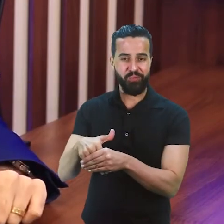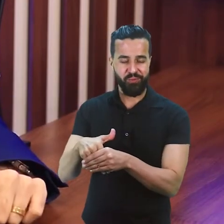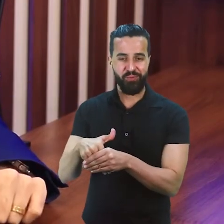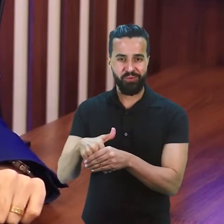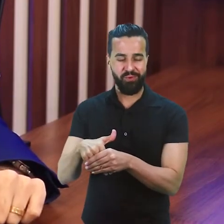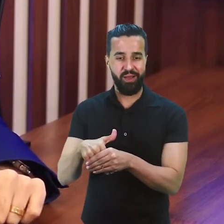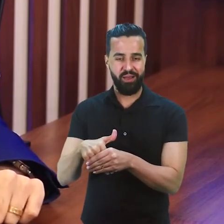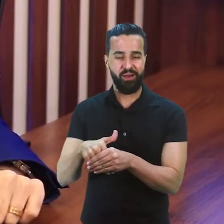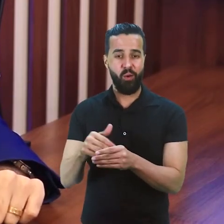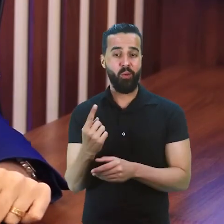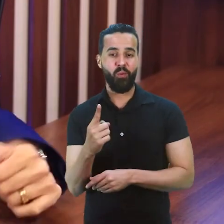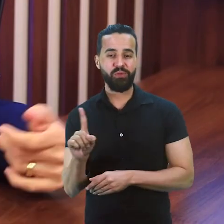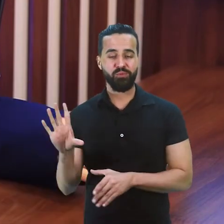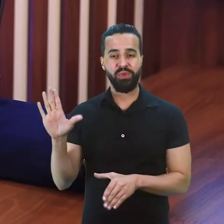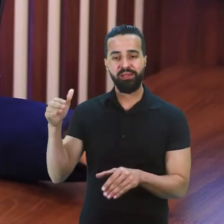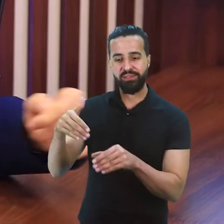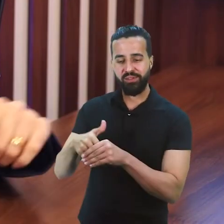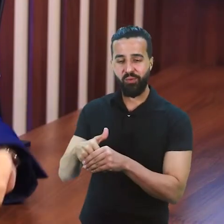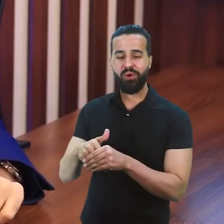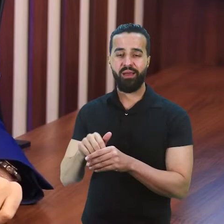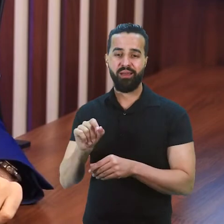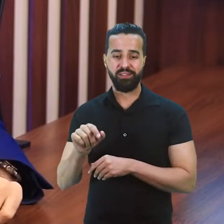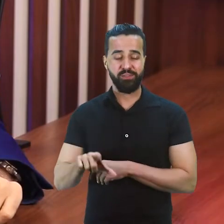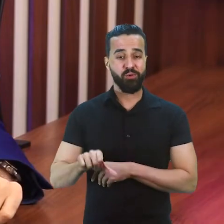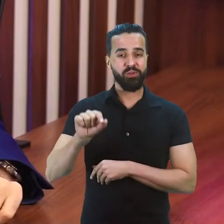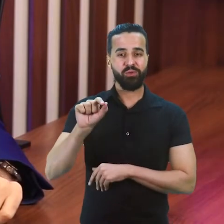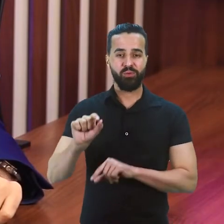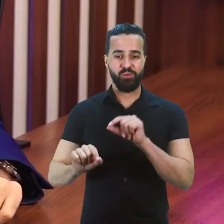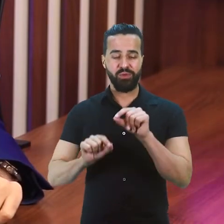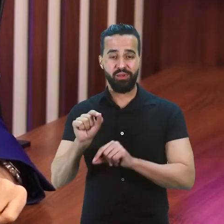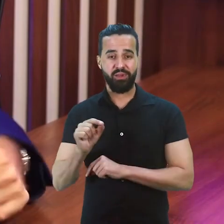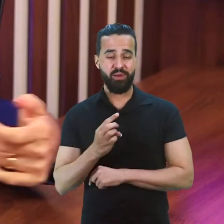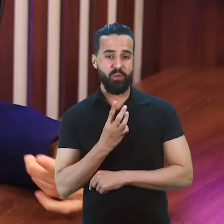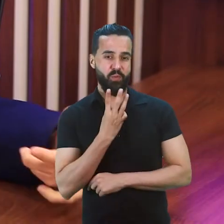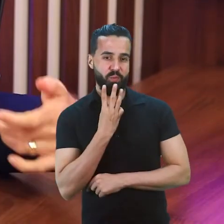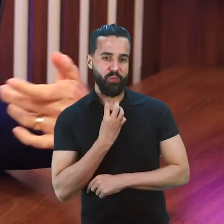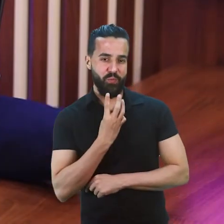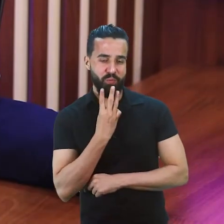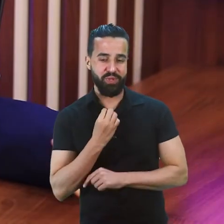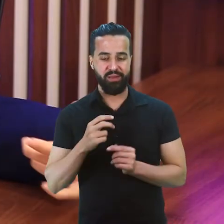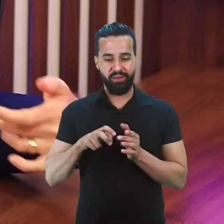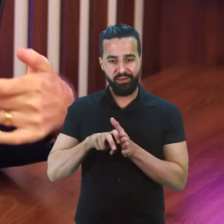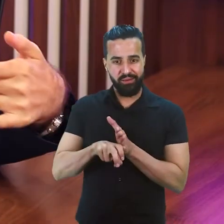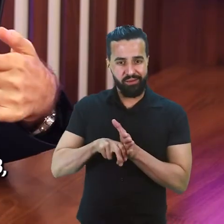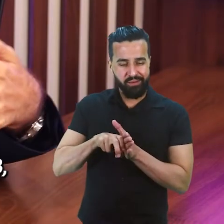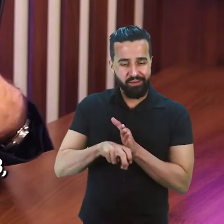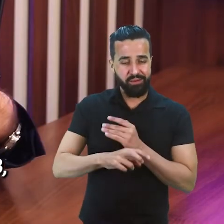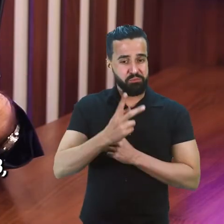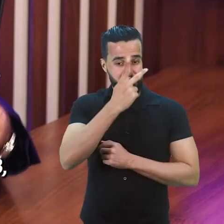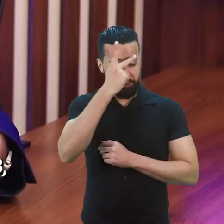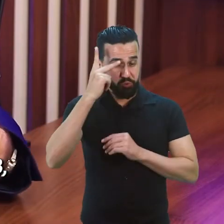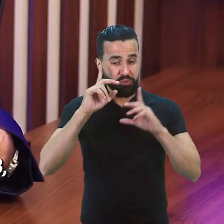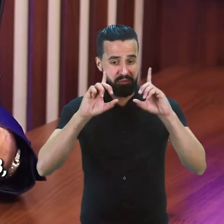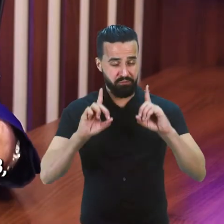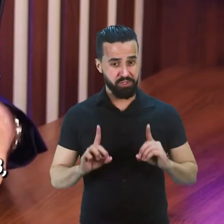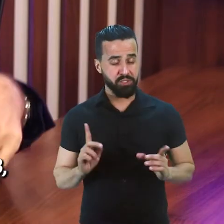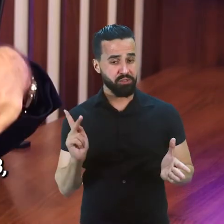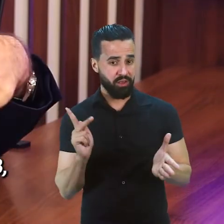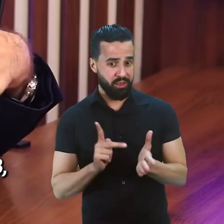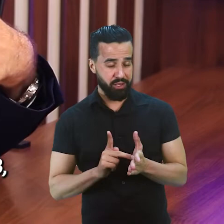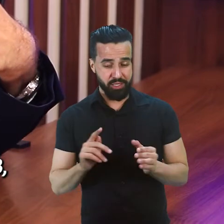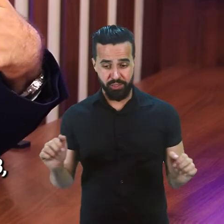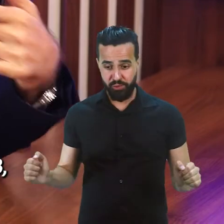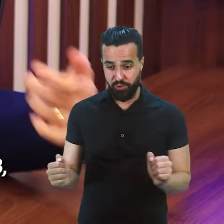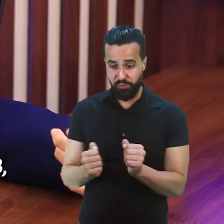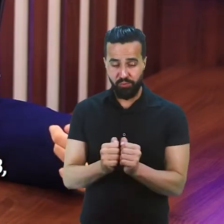última eleição que nós tivemos aí, elegendo aí o Dr. William Veloso, cadeirante, pessoa com deficiência, que esteve comigo na comissão da